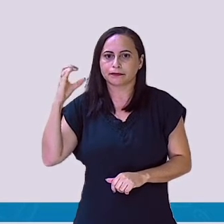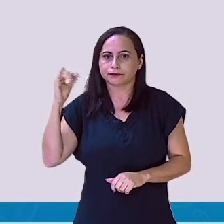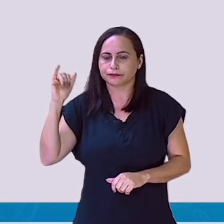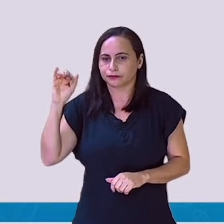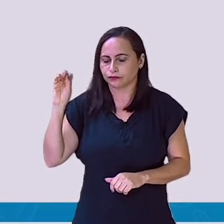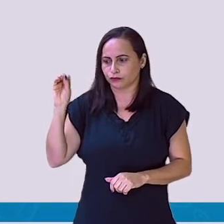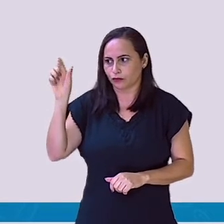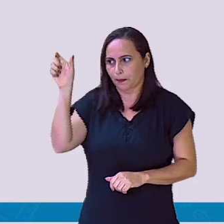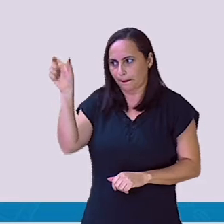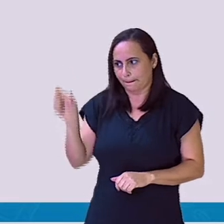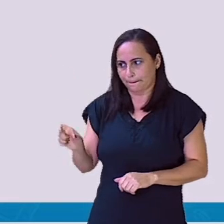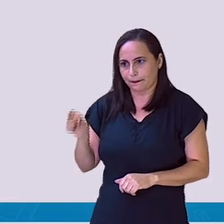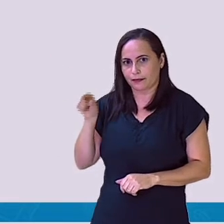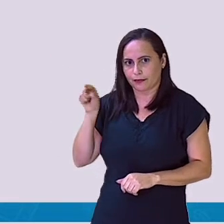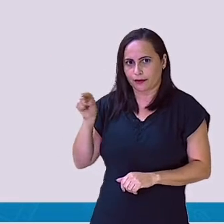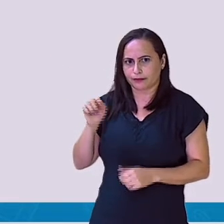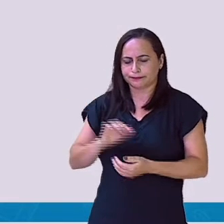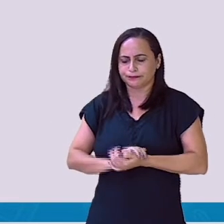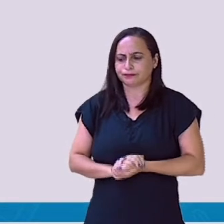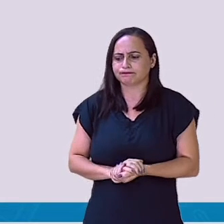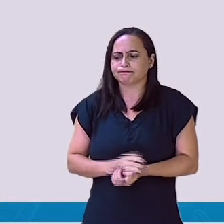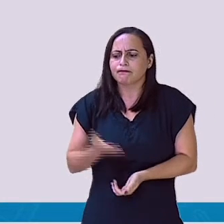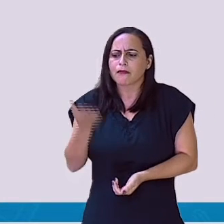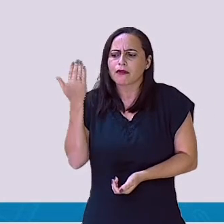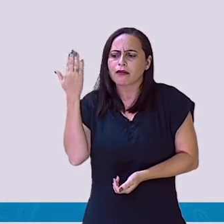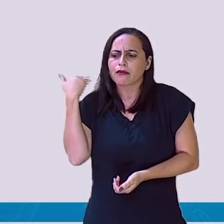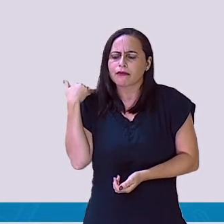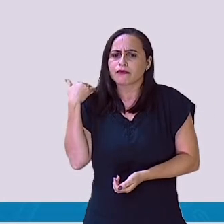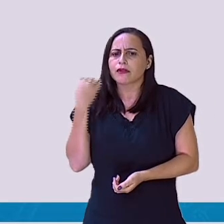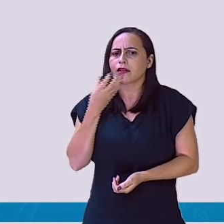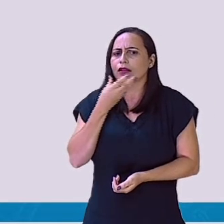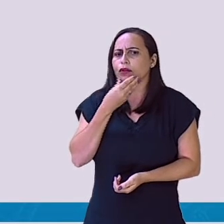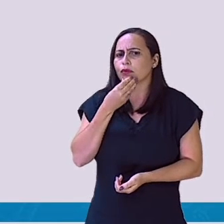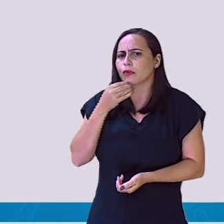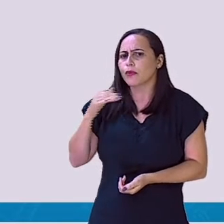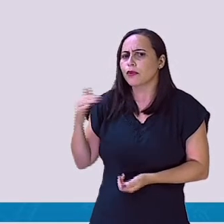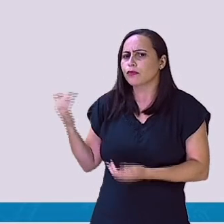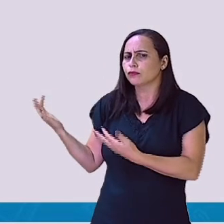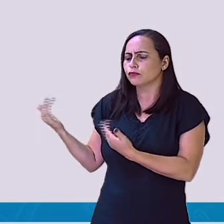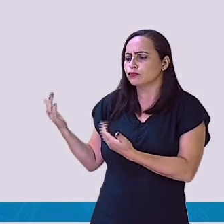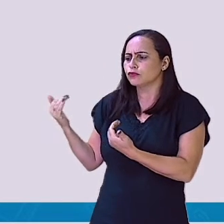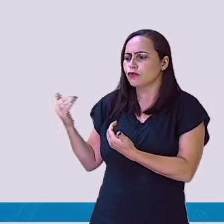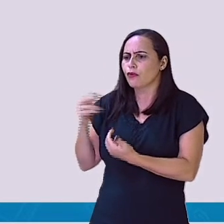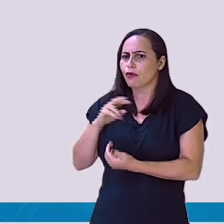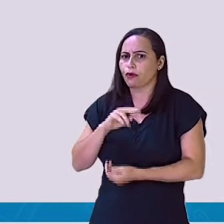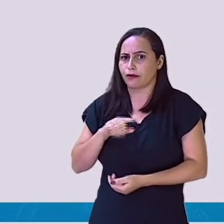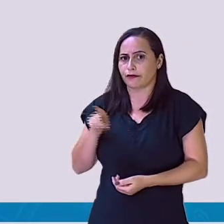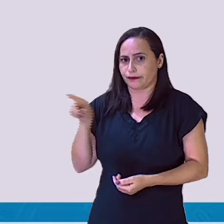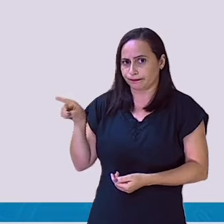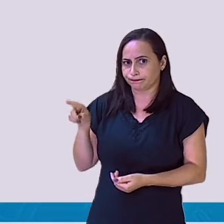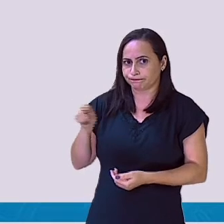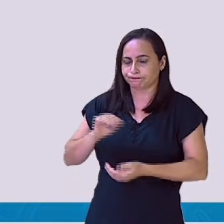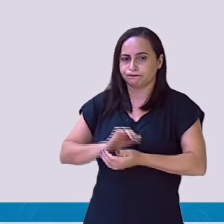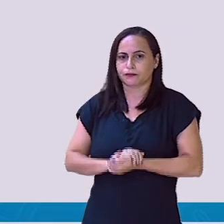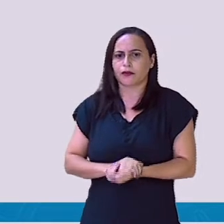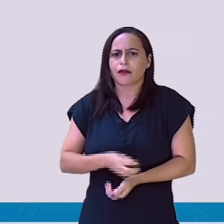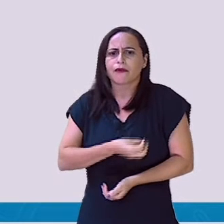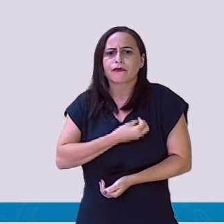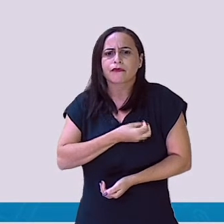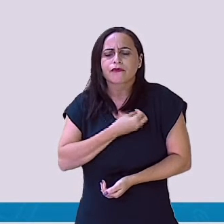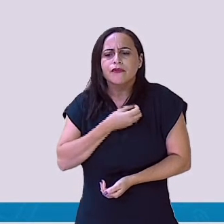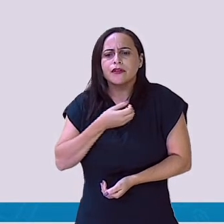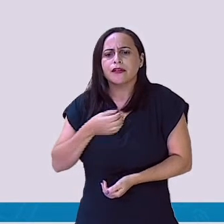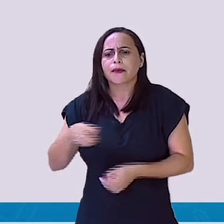Era uma vez um menino chamado Fabrício, que morava numa velha fazenda.